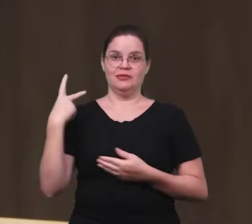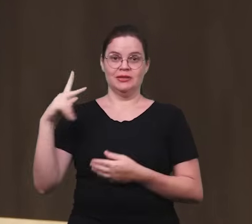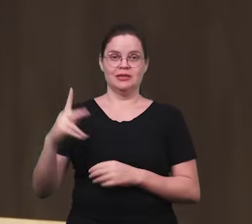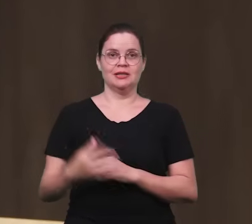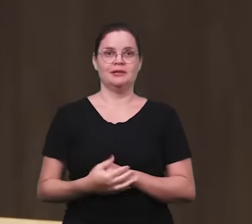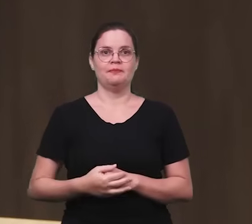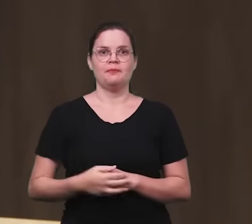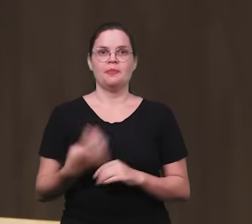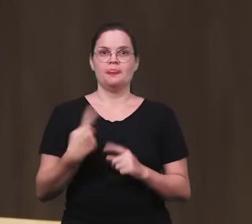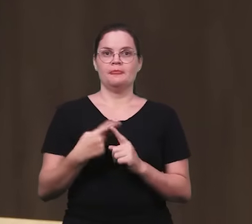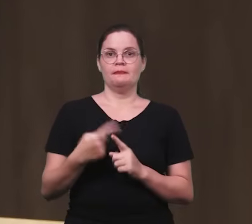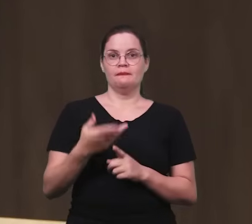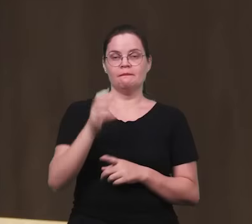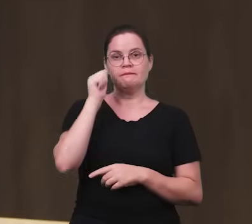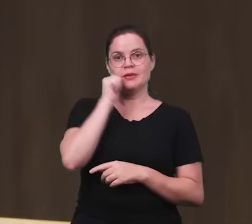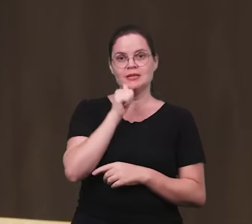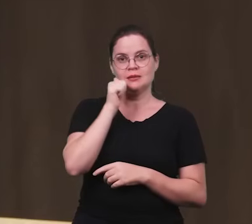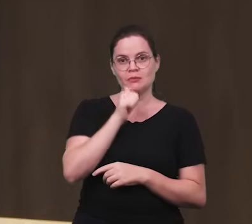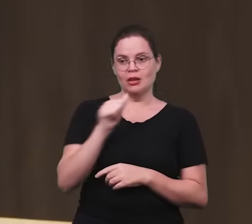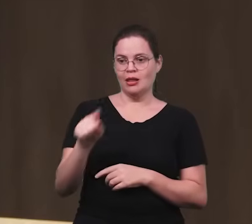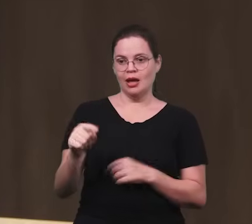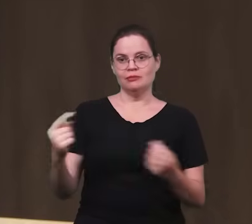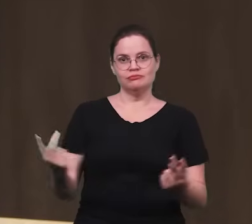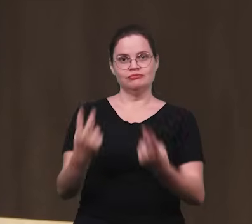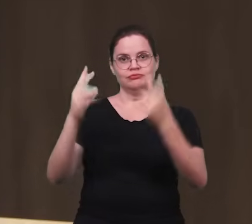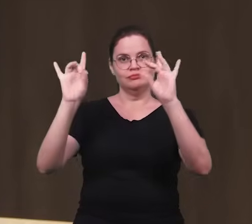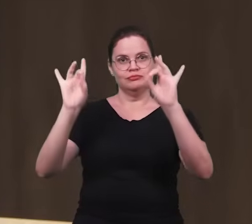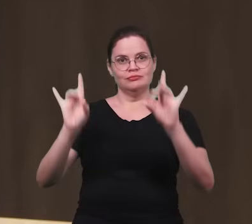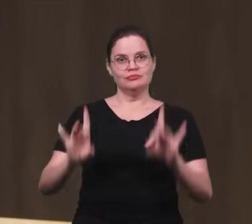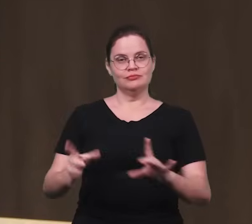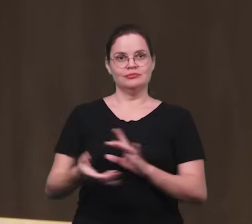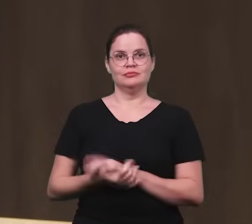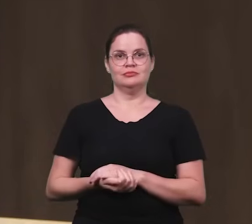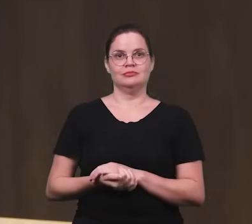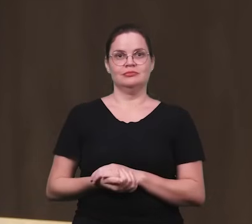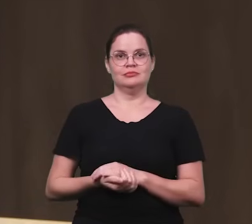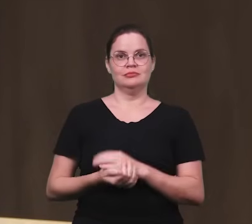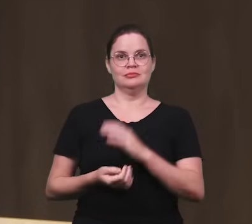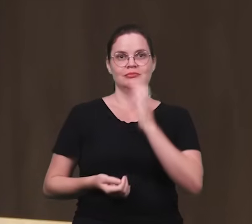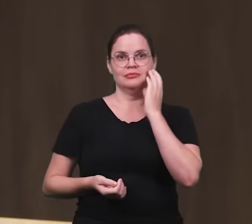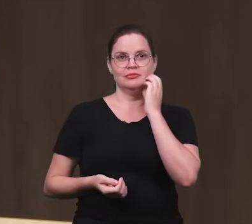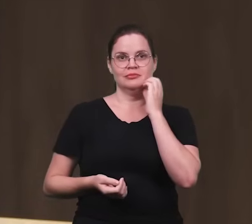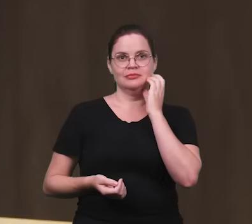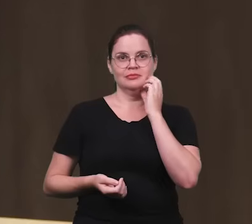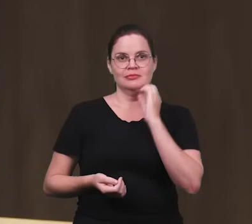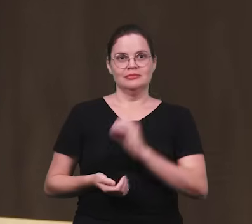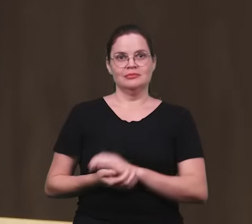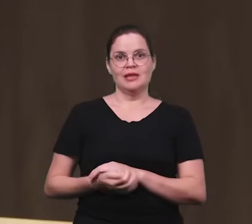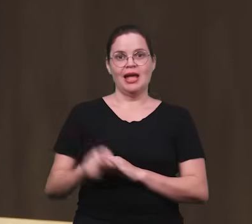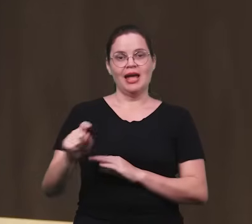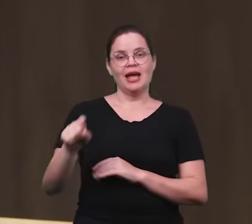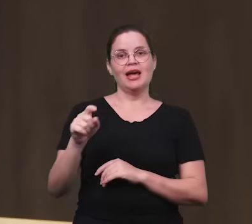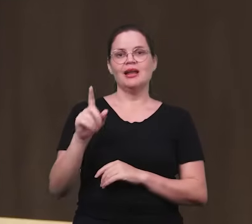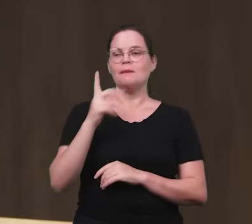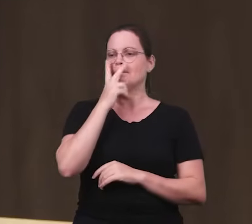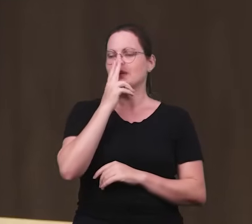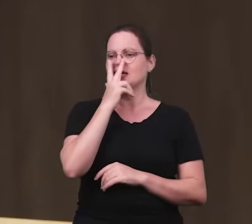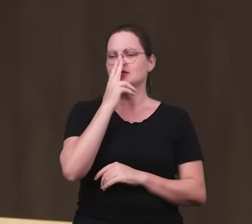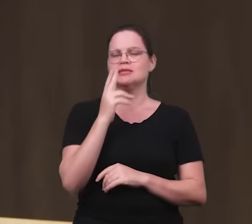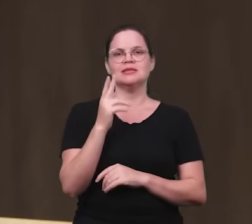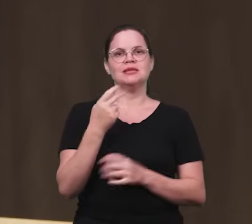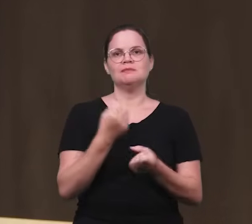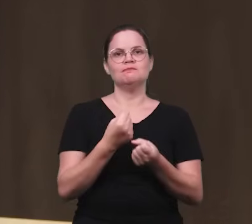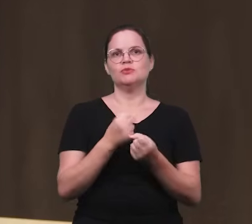essa mulher virtuosa, ela faz quase que o que hoje a gente fala assim, quase que impossível na nossa sociedade